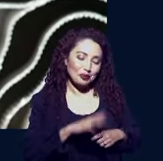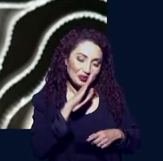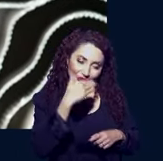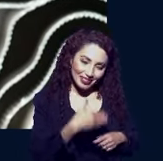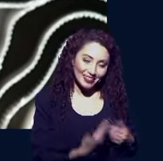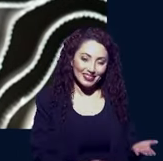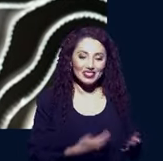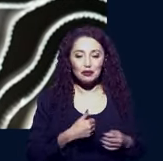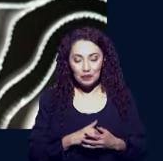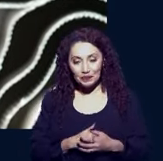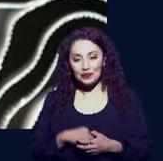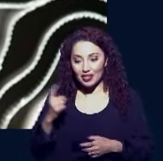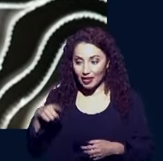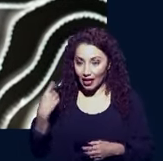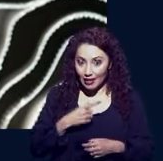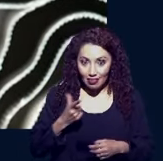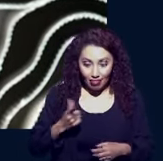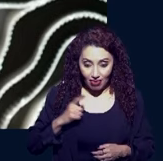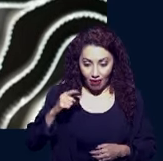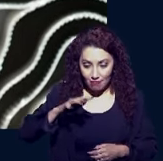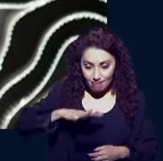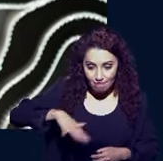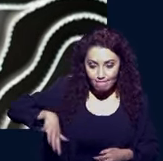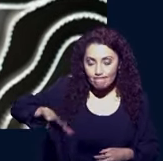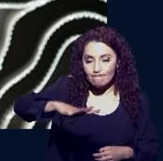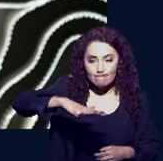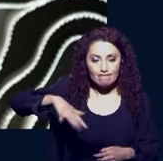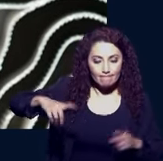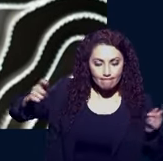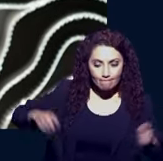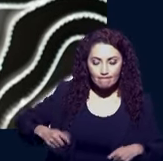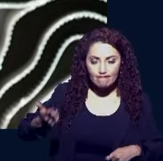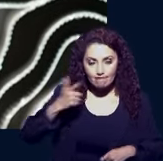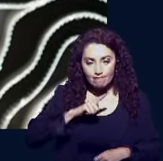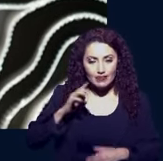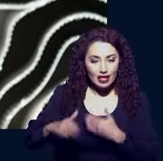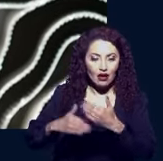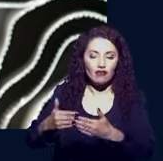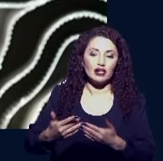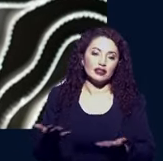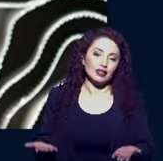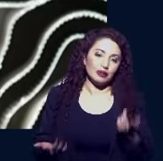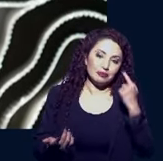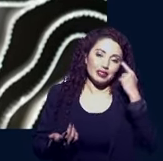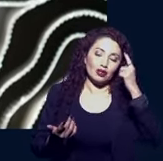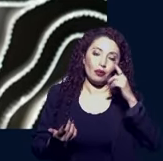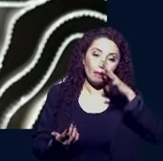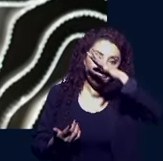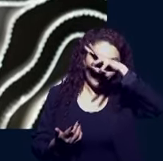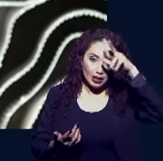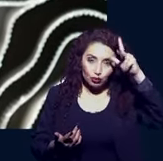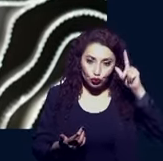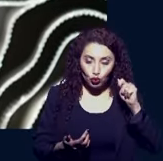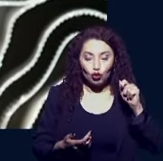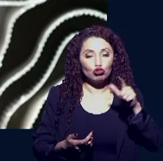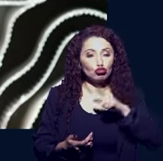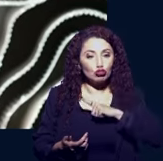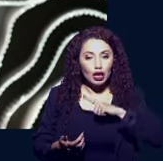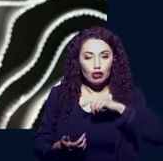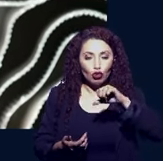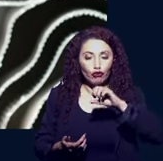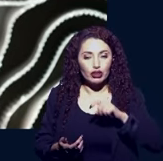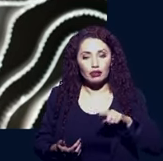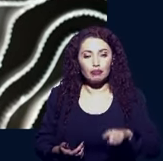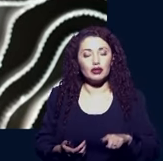que a gente tem muita área para desenvolver né e acho que assim até puxando a sardinha um pouco pro pro nosso Mato Grosso aqui mas Mato Grosso tem 90 milhões de hectares de território